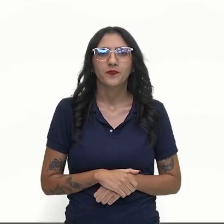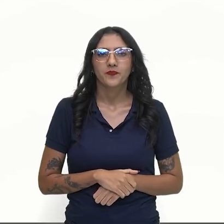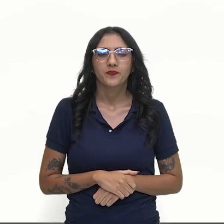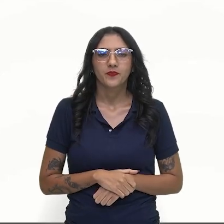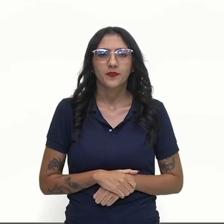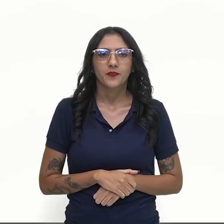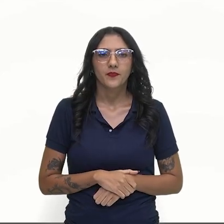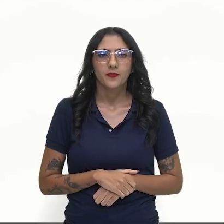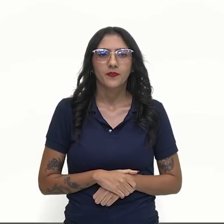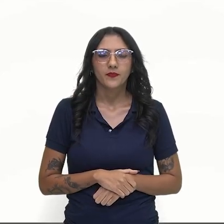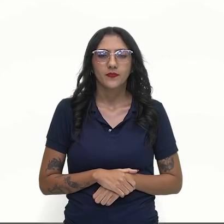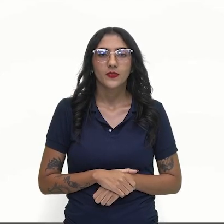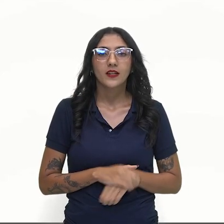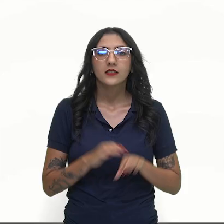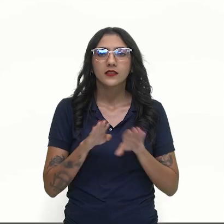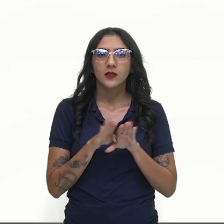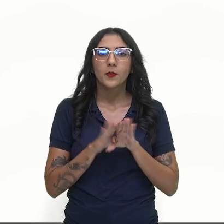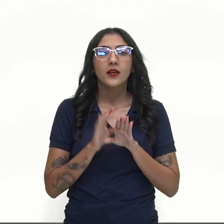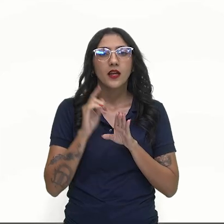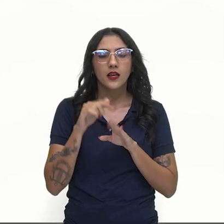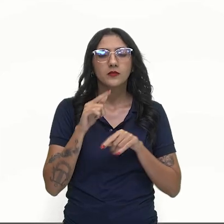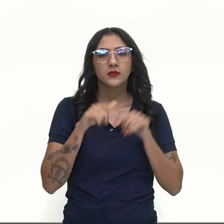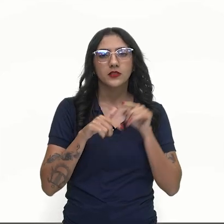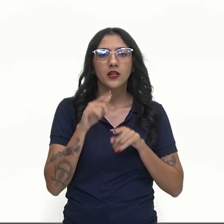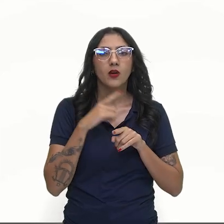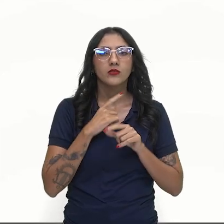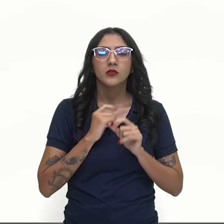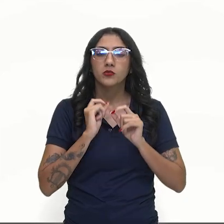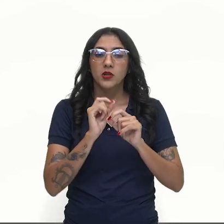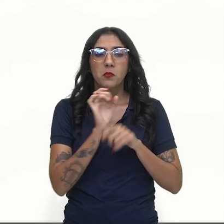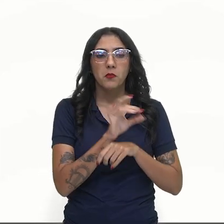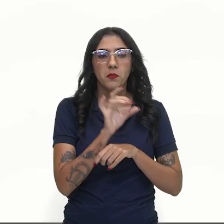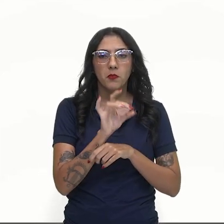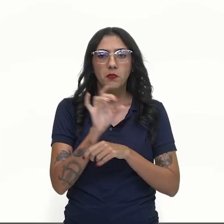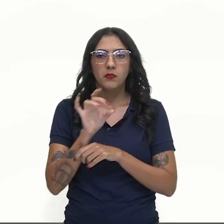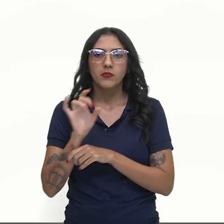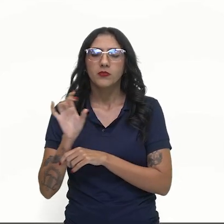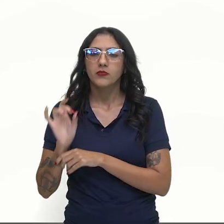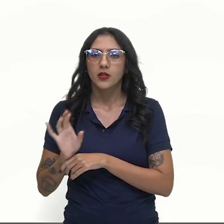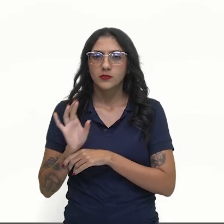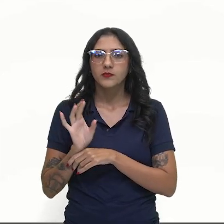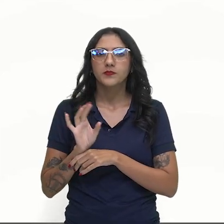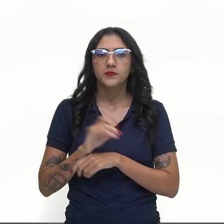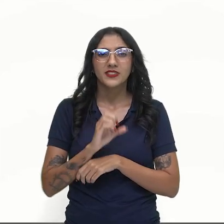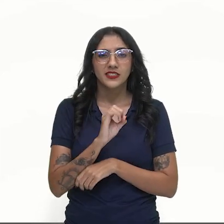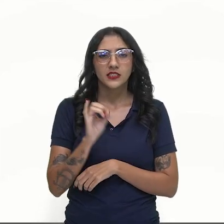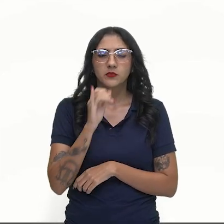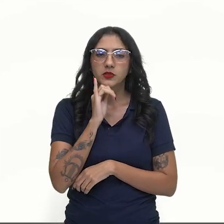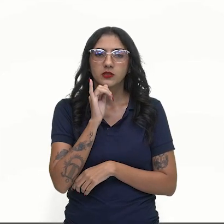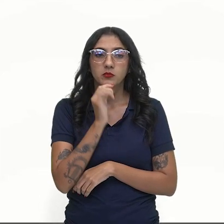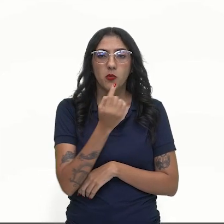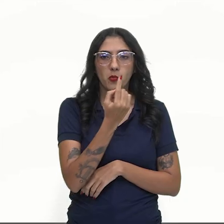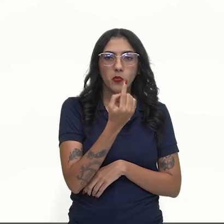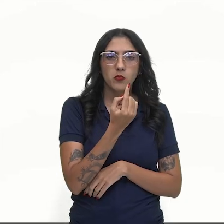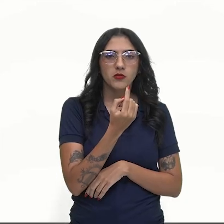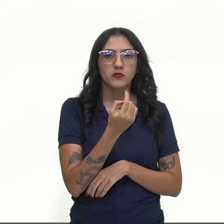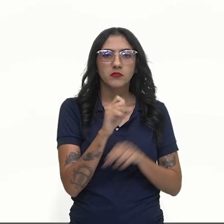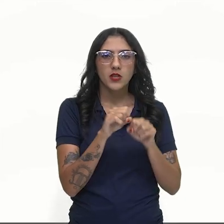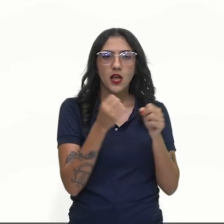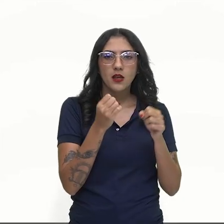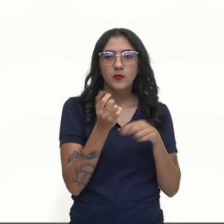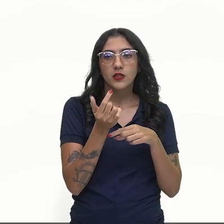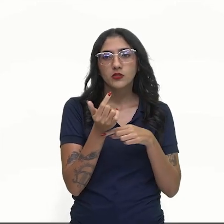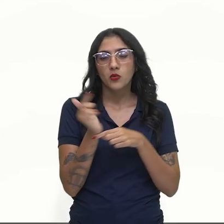paralelo, os componentes são ligados de forma independente. Se uma lâmpada queimar,